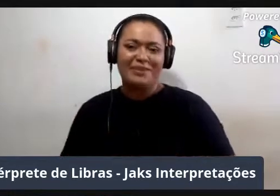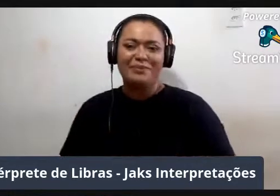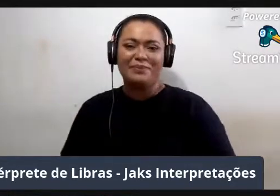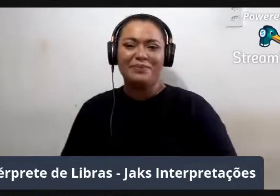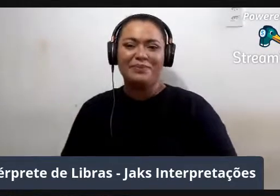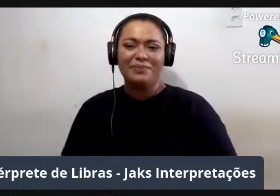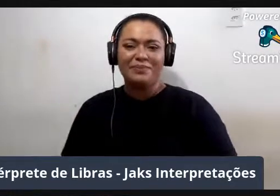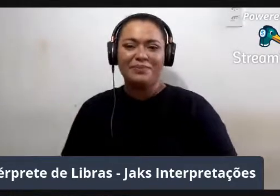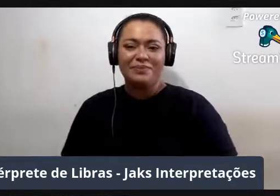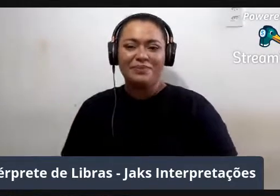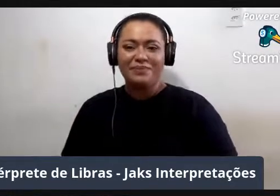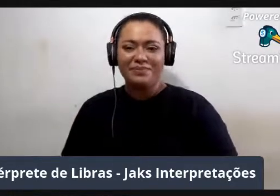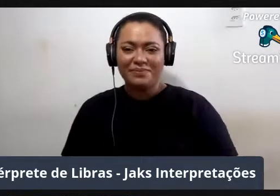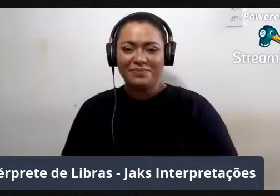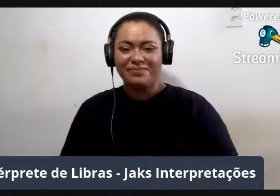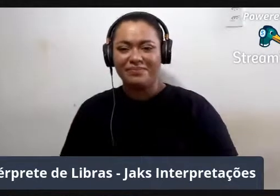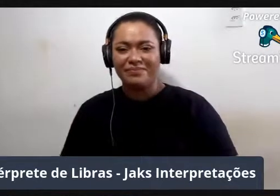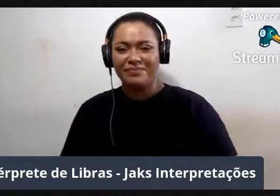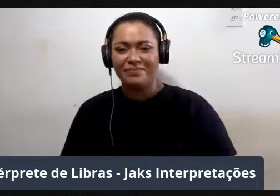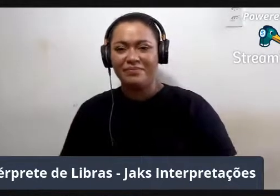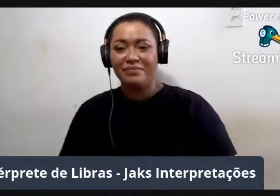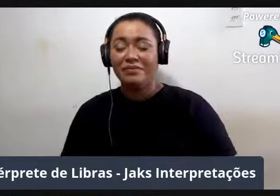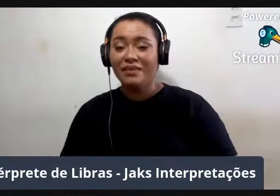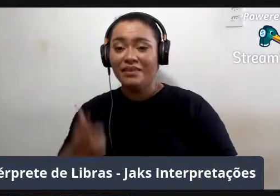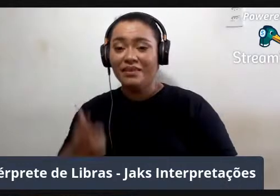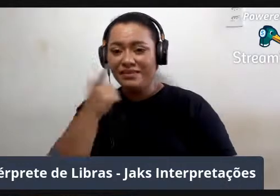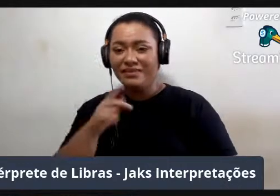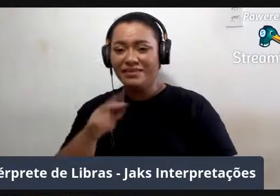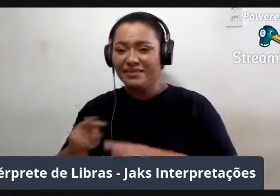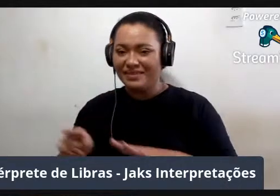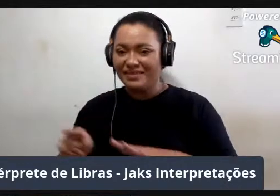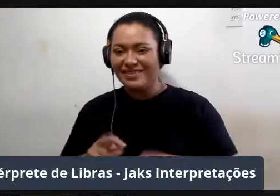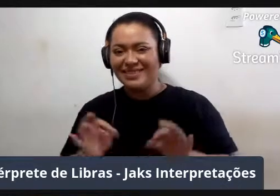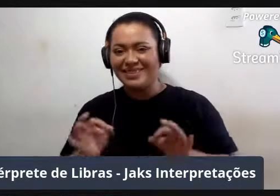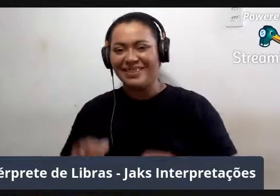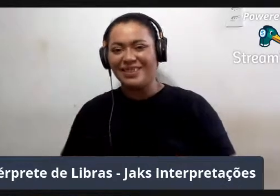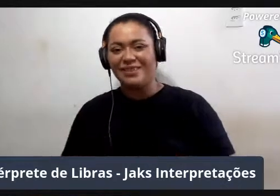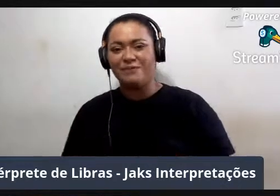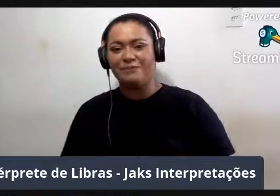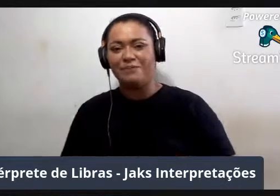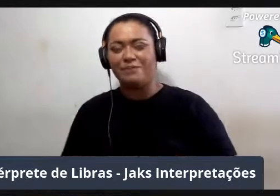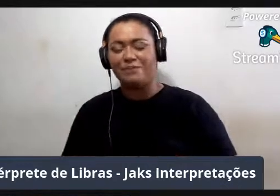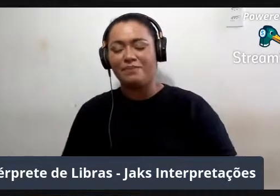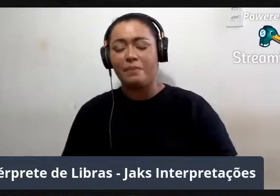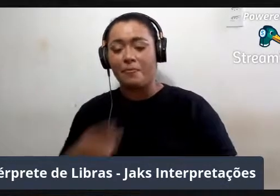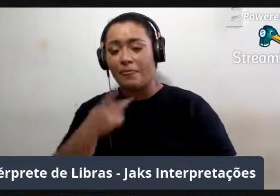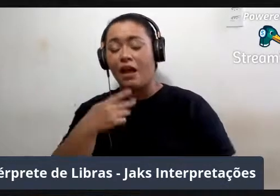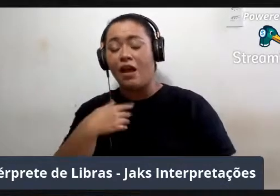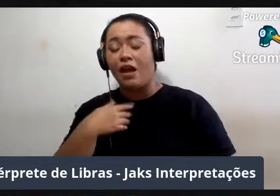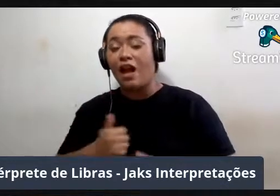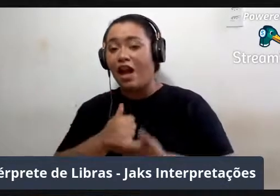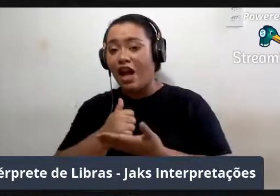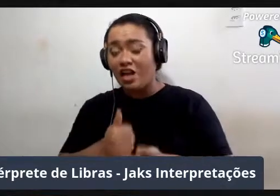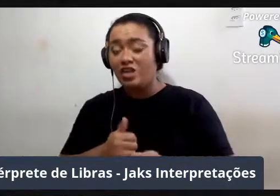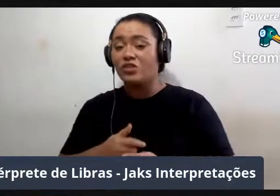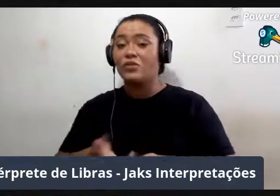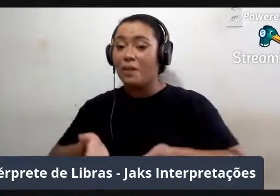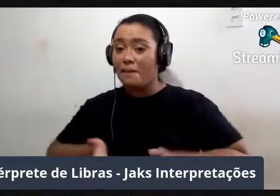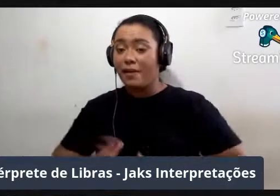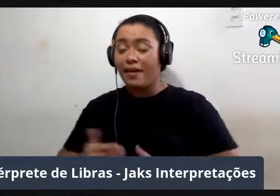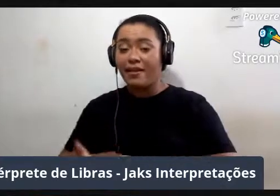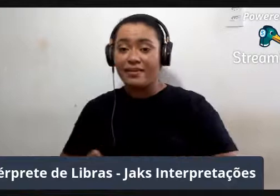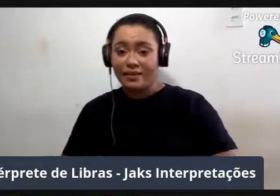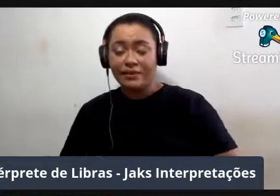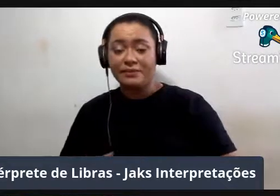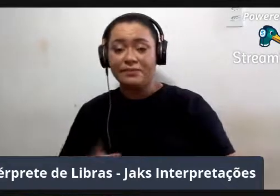certo. Não só não, assim, não só é os partos que a gente dá assistência, né? Quem a pessoa tá passando